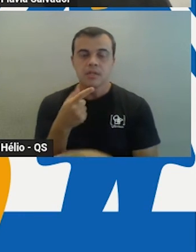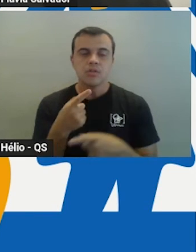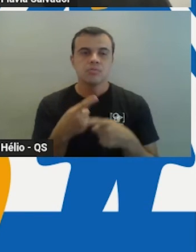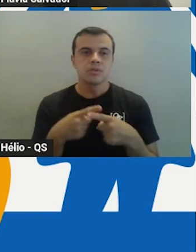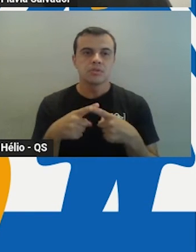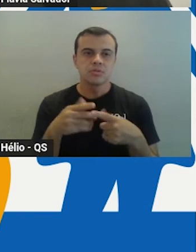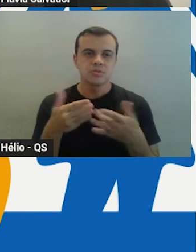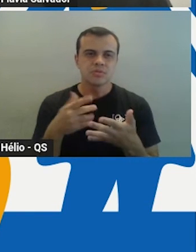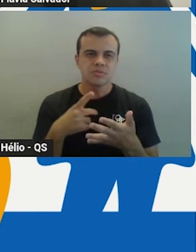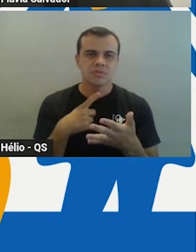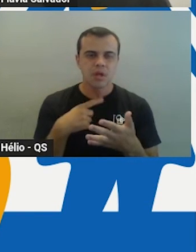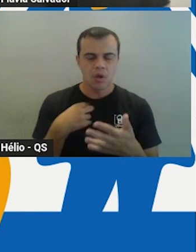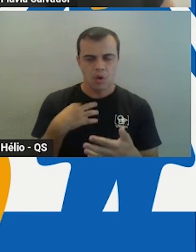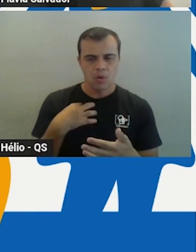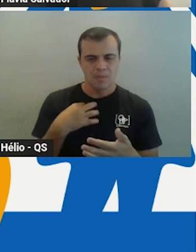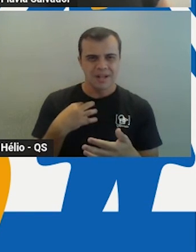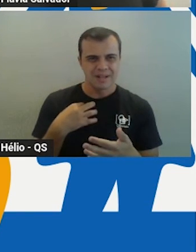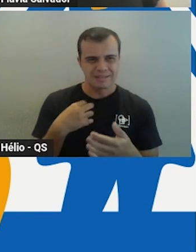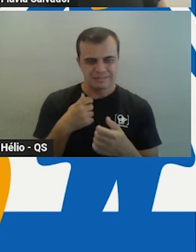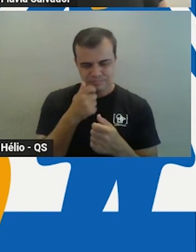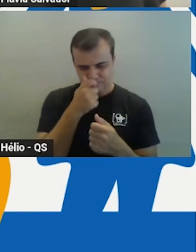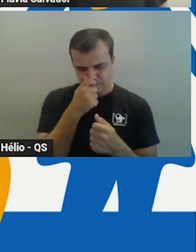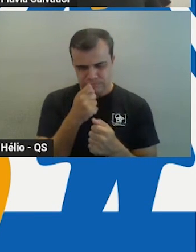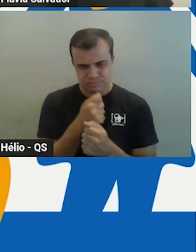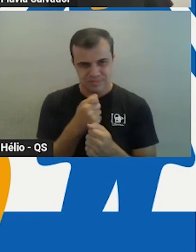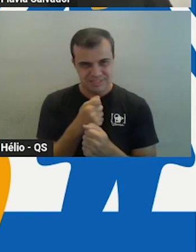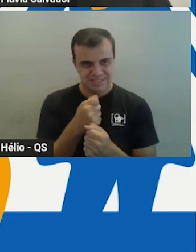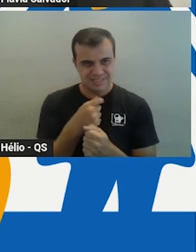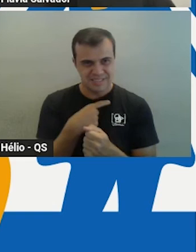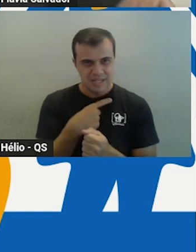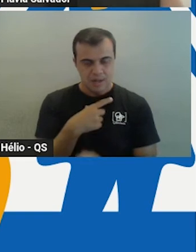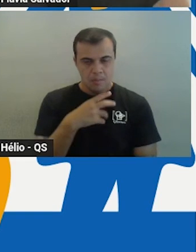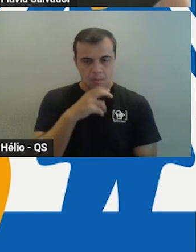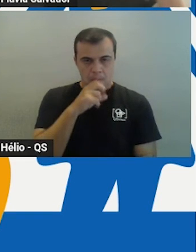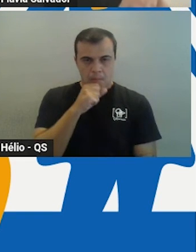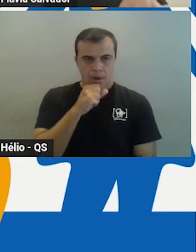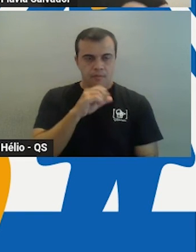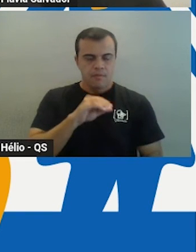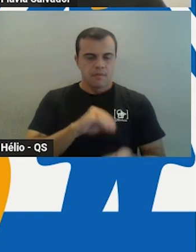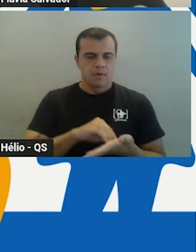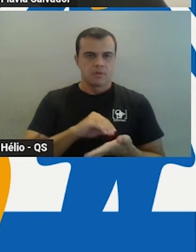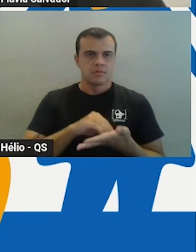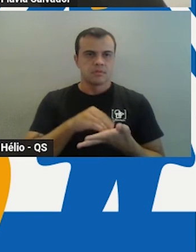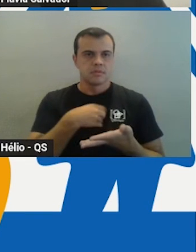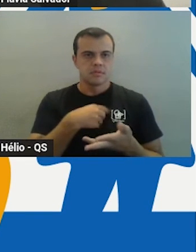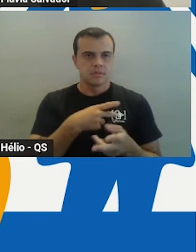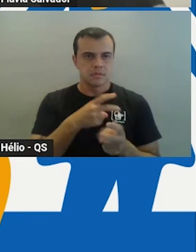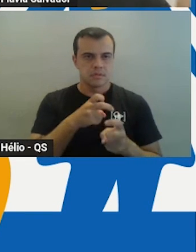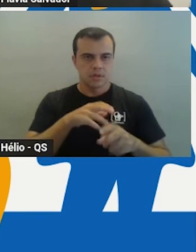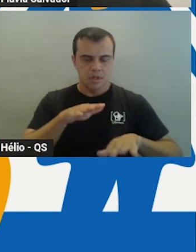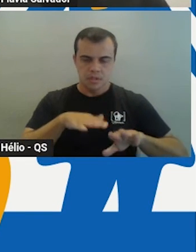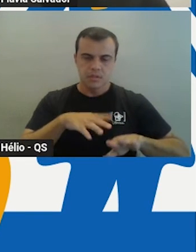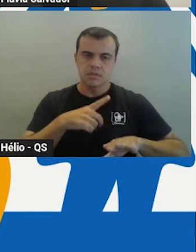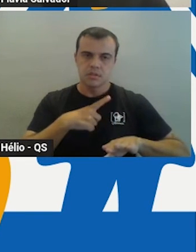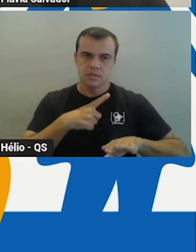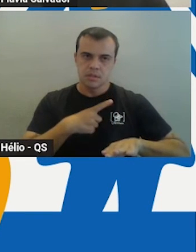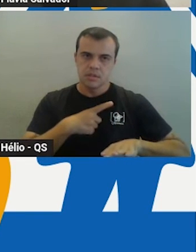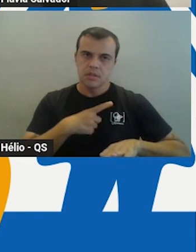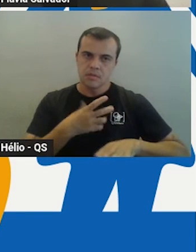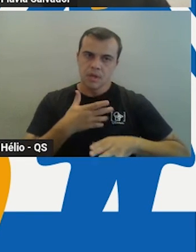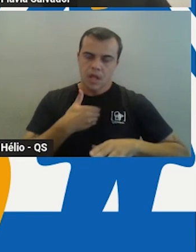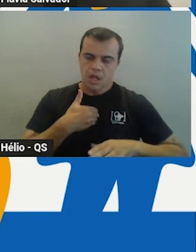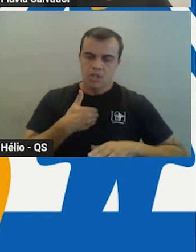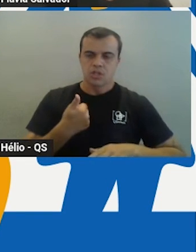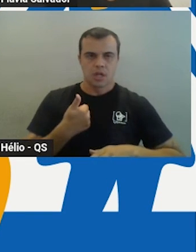quando você veste uma roupa que aperta demais, que chega até tirar o seu ar, é essa sensação que às vezes ele tem, e ele vai querer